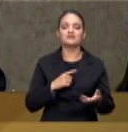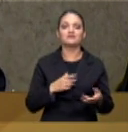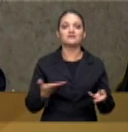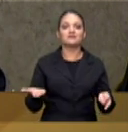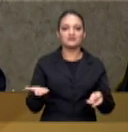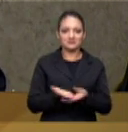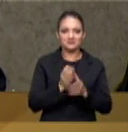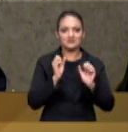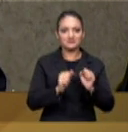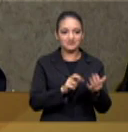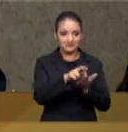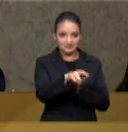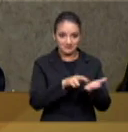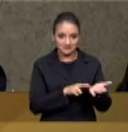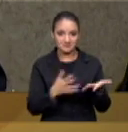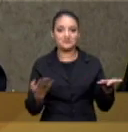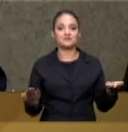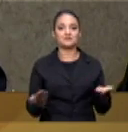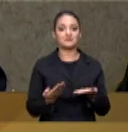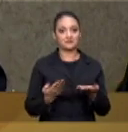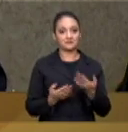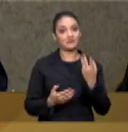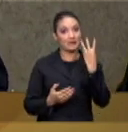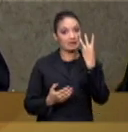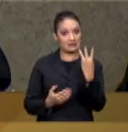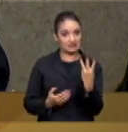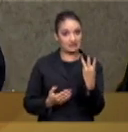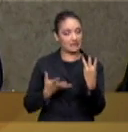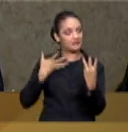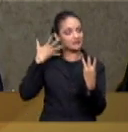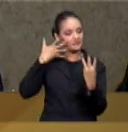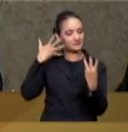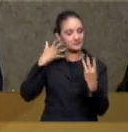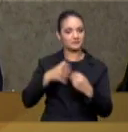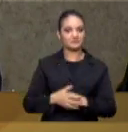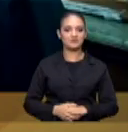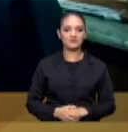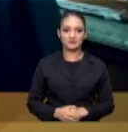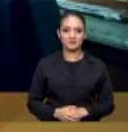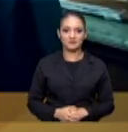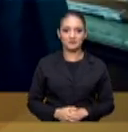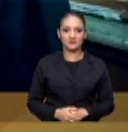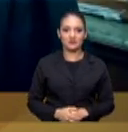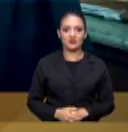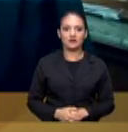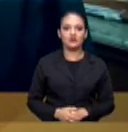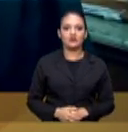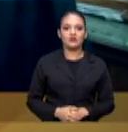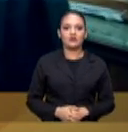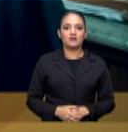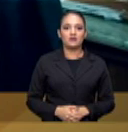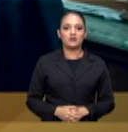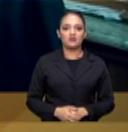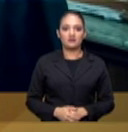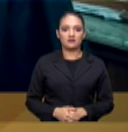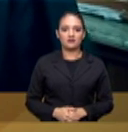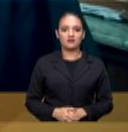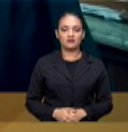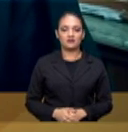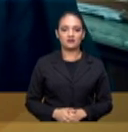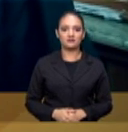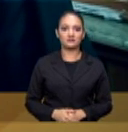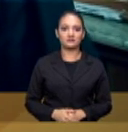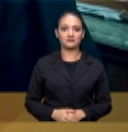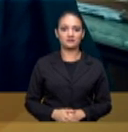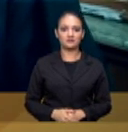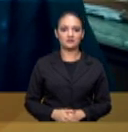o relatório, porque há três sustentações orais. Teremos três sustentações. Isso.